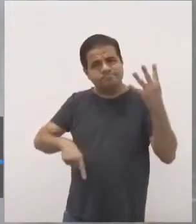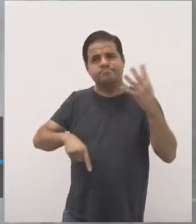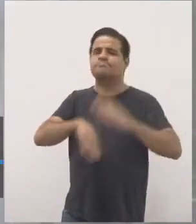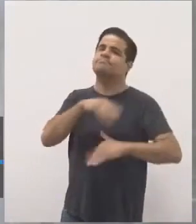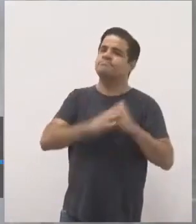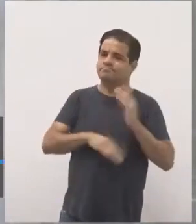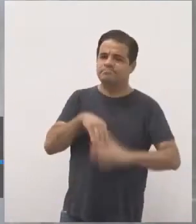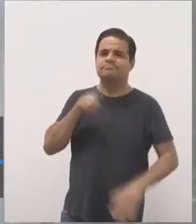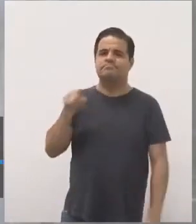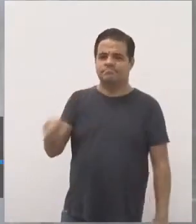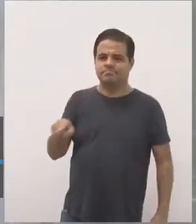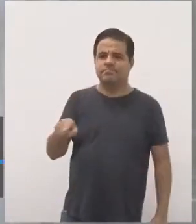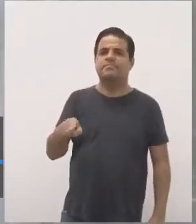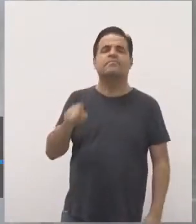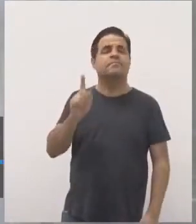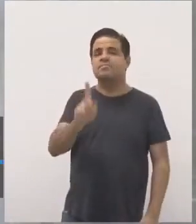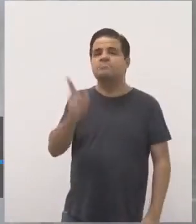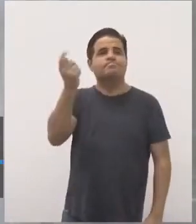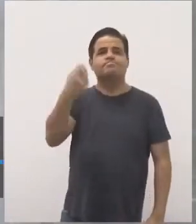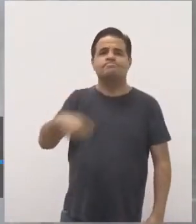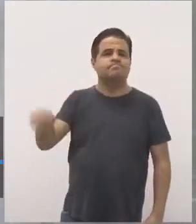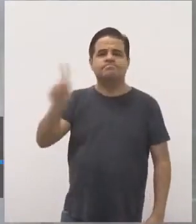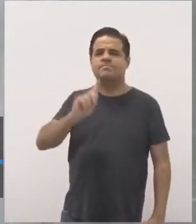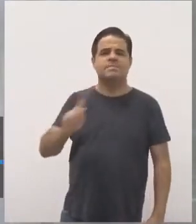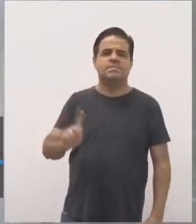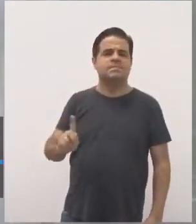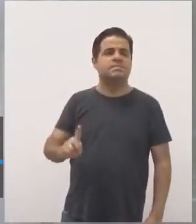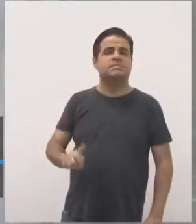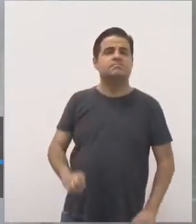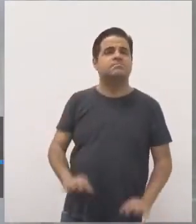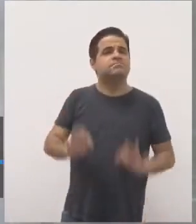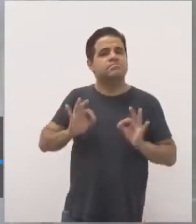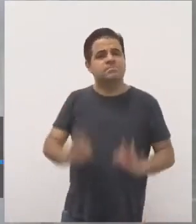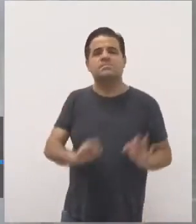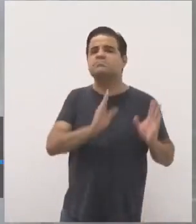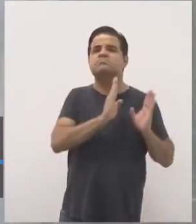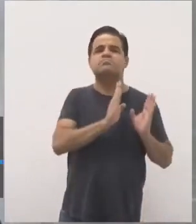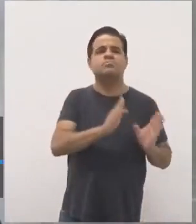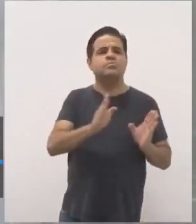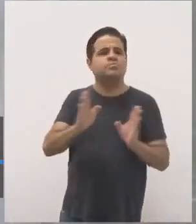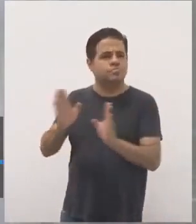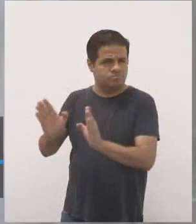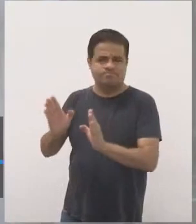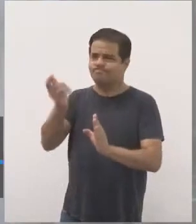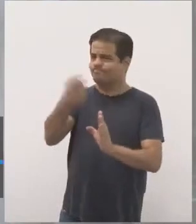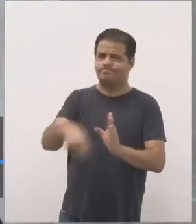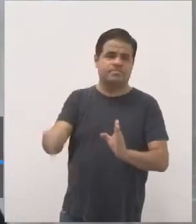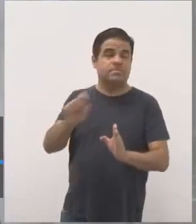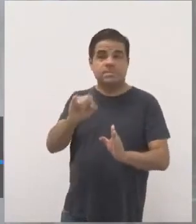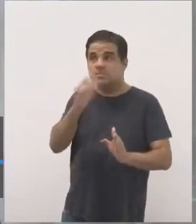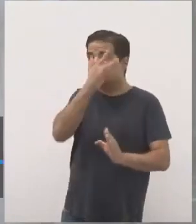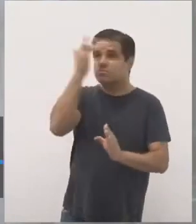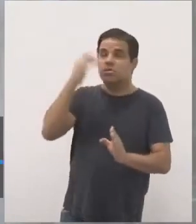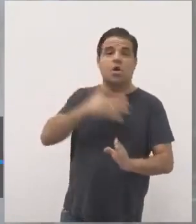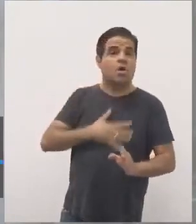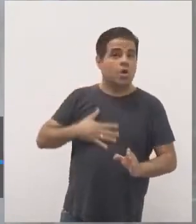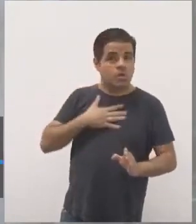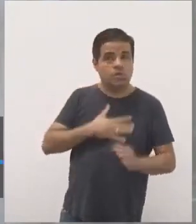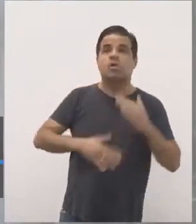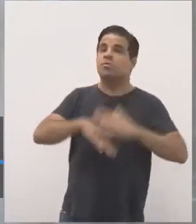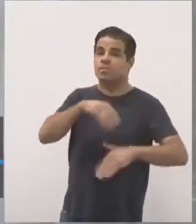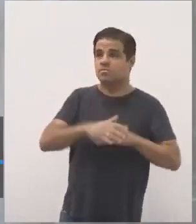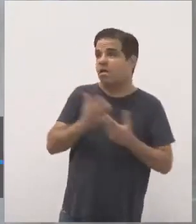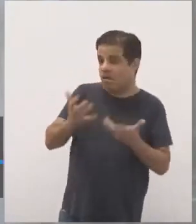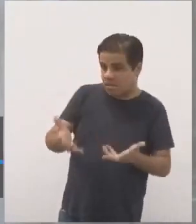ações, não precisa ser feito exatamente nessa sequência. Também, se a pessoa gostou de uma ação e